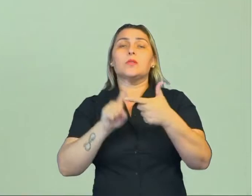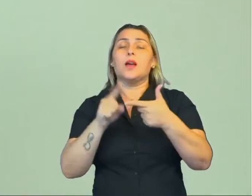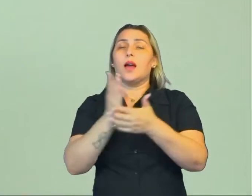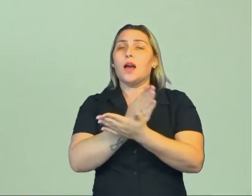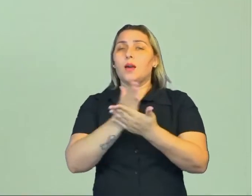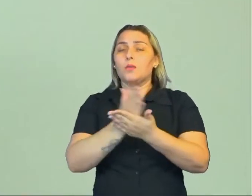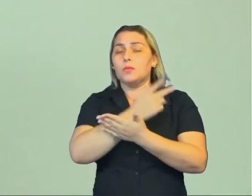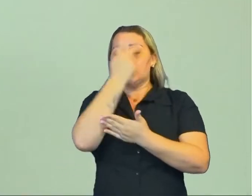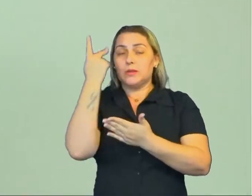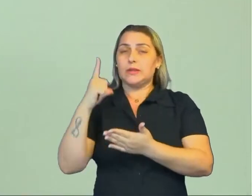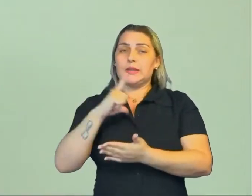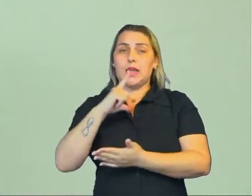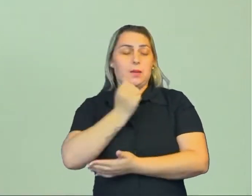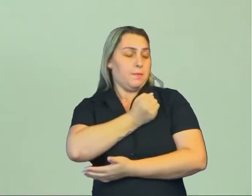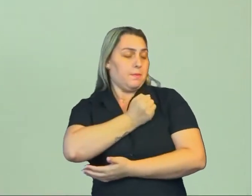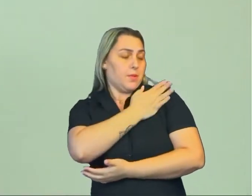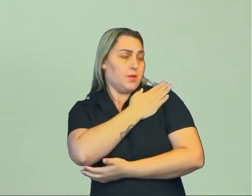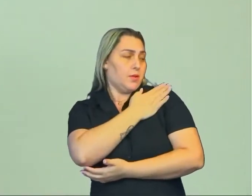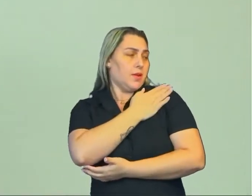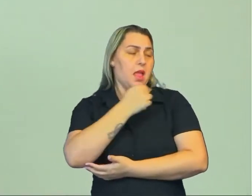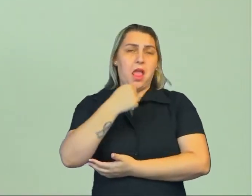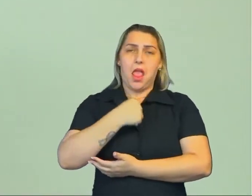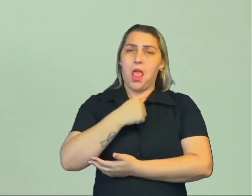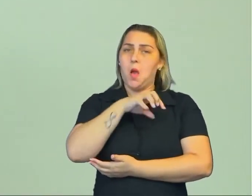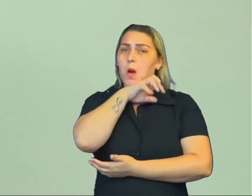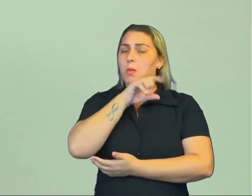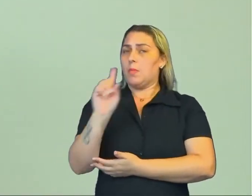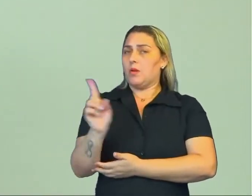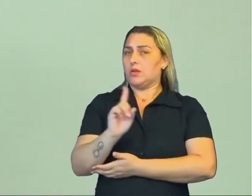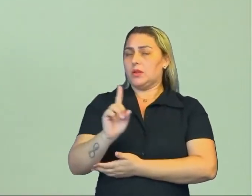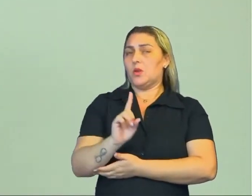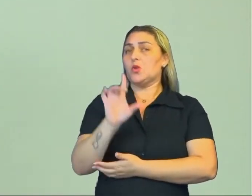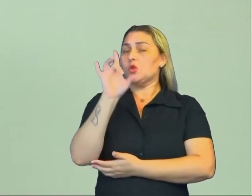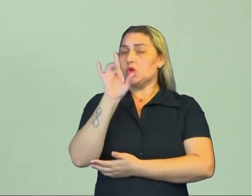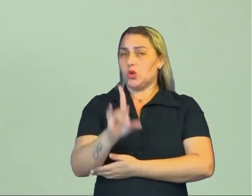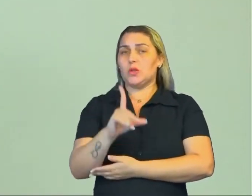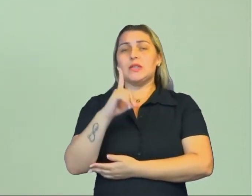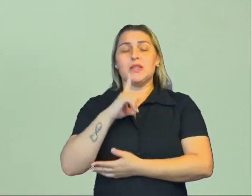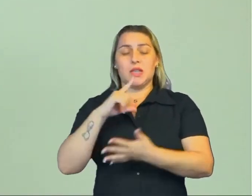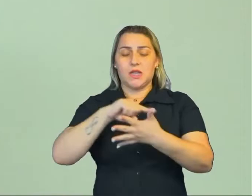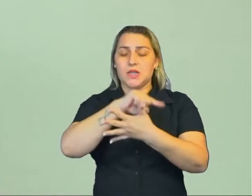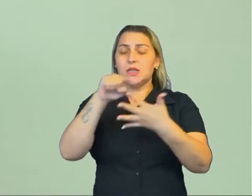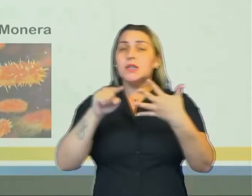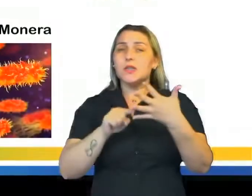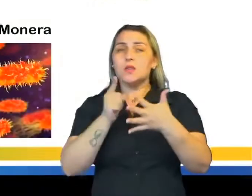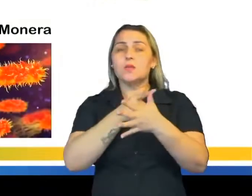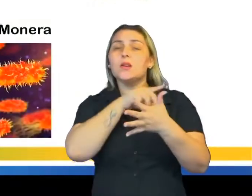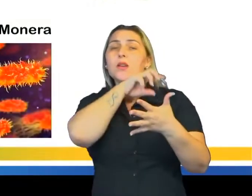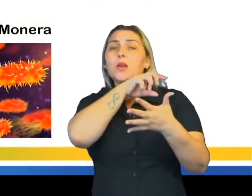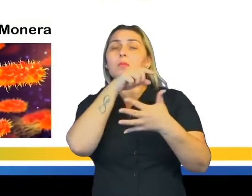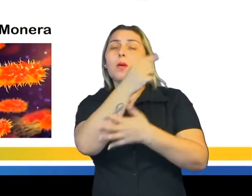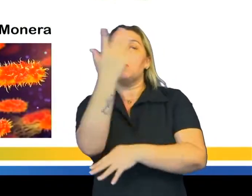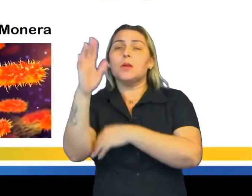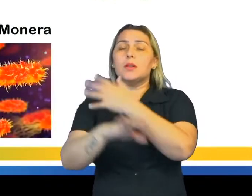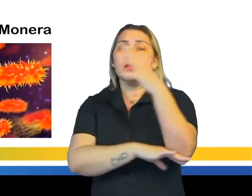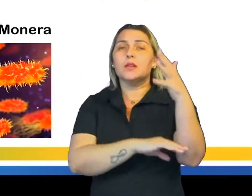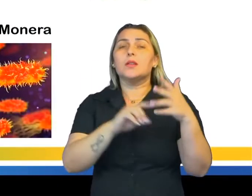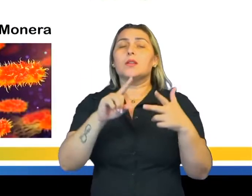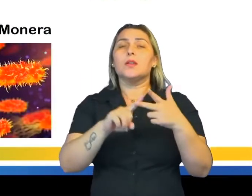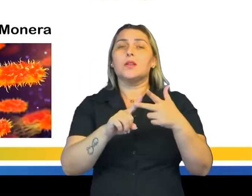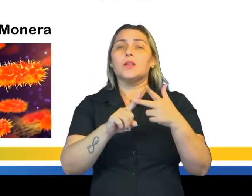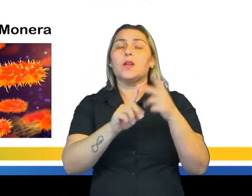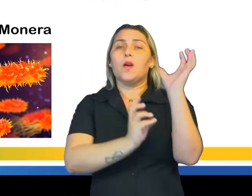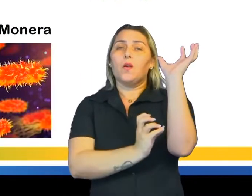Algumas pessoas têm preconceito quando dizem assim, eu não sou um animal. Gente, só existem esses 5 reinos. Animal, planta, ai,